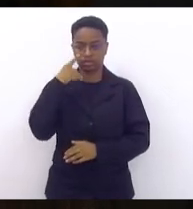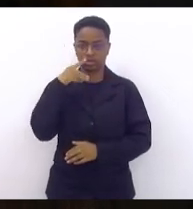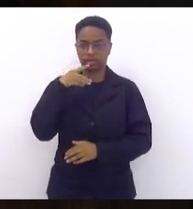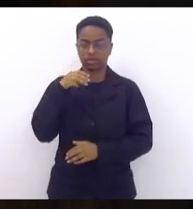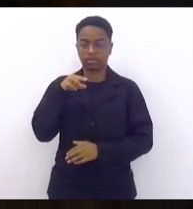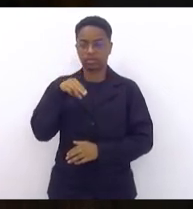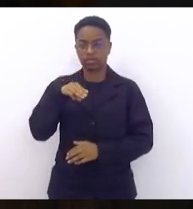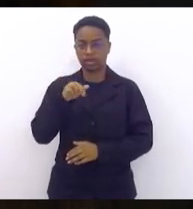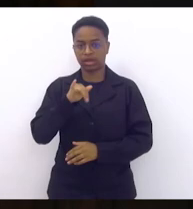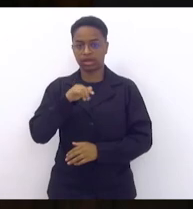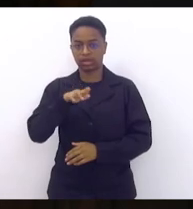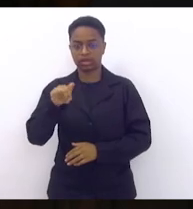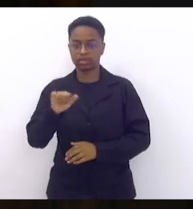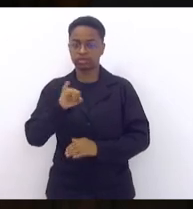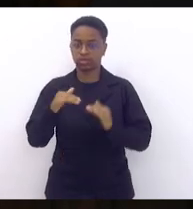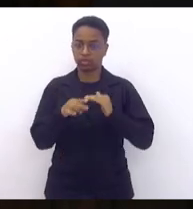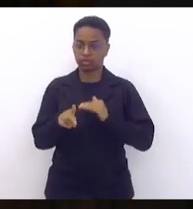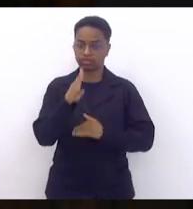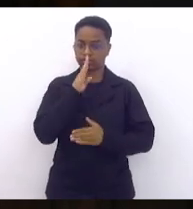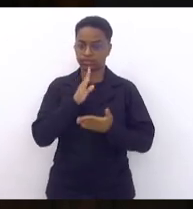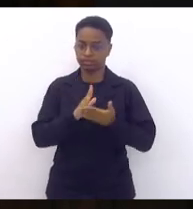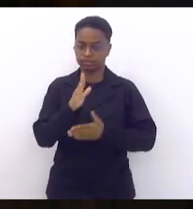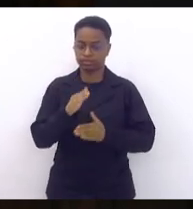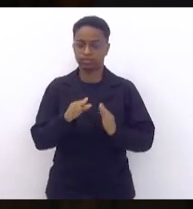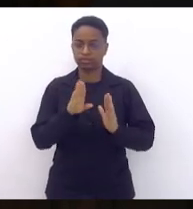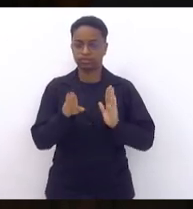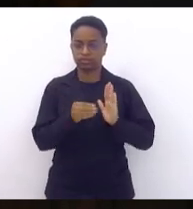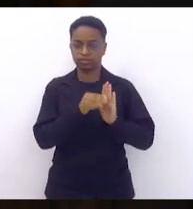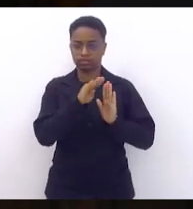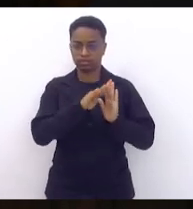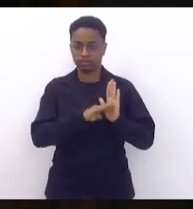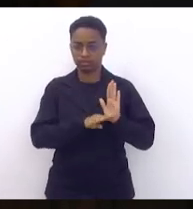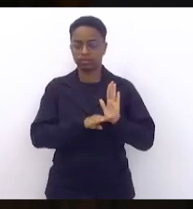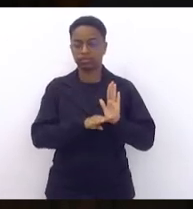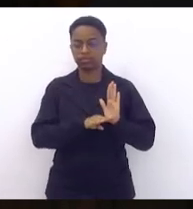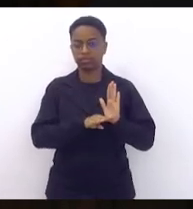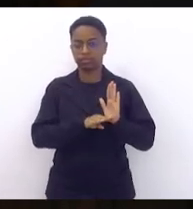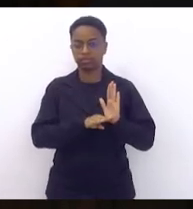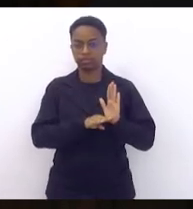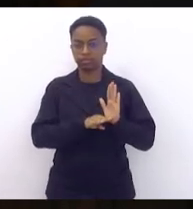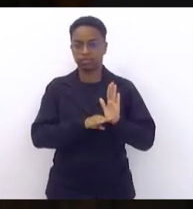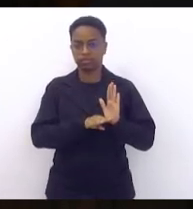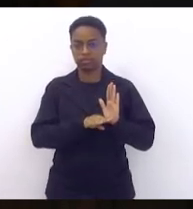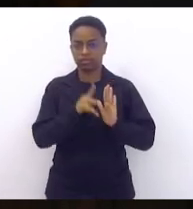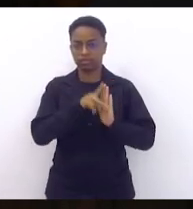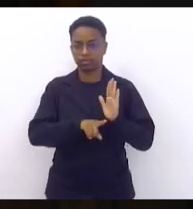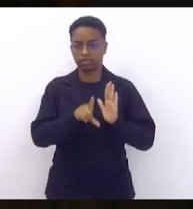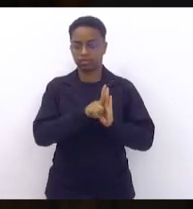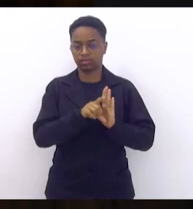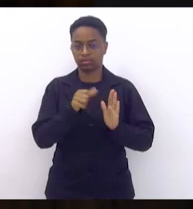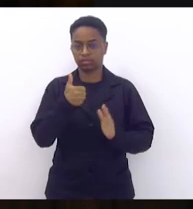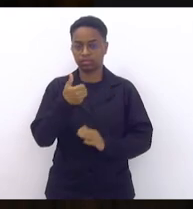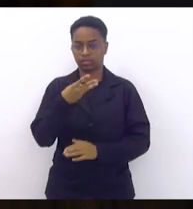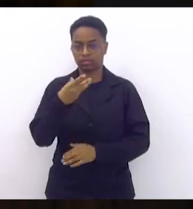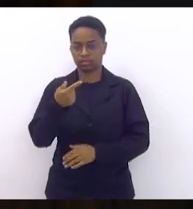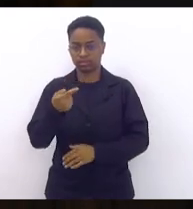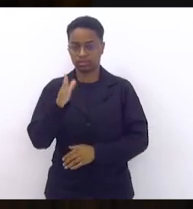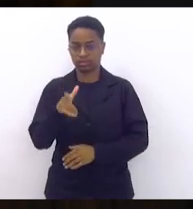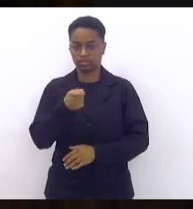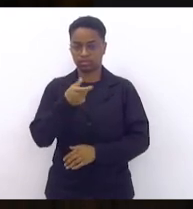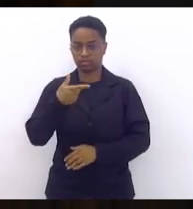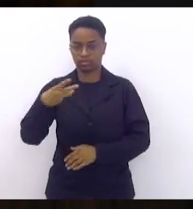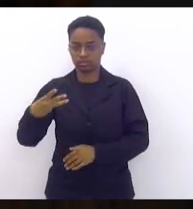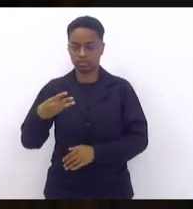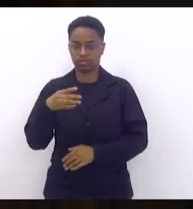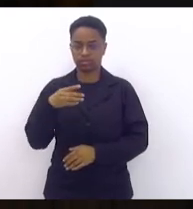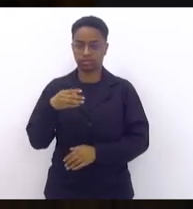MST, os senhores que aprovam, permaneçam como estão, aprovados. Requerimento de inclusão na ordem do dia do projeto 137, 23, do